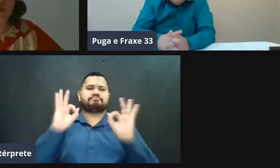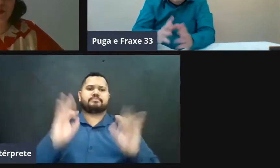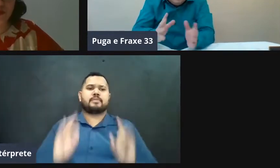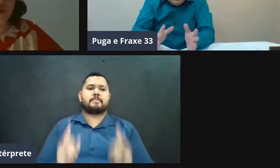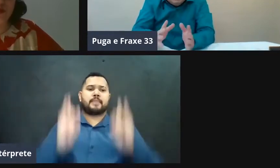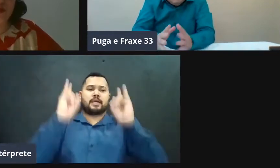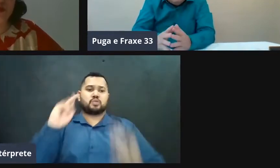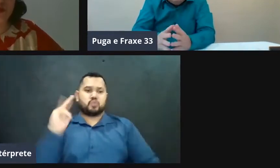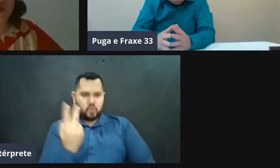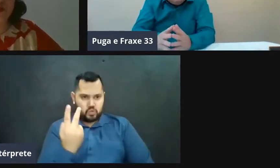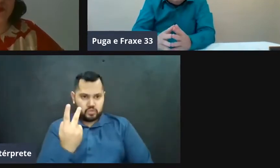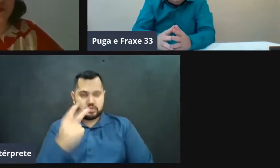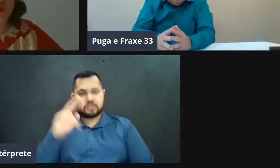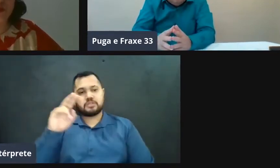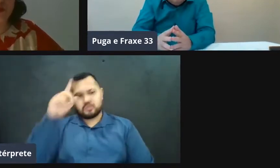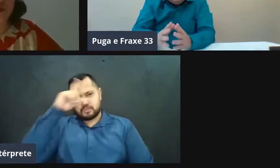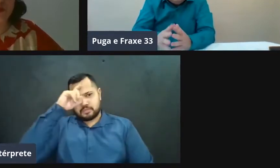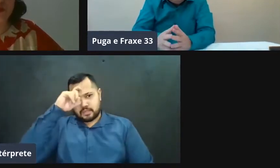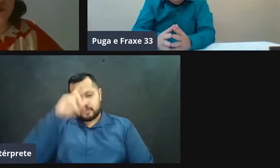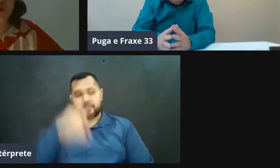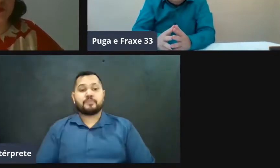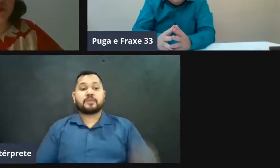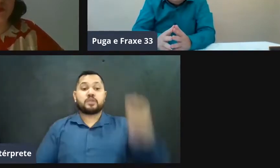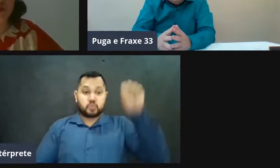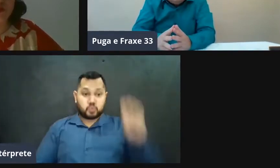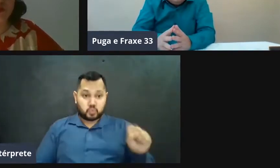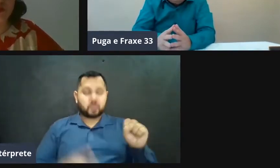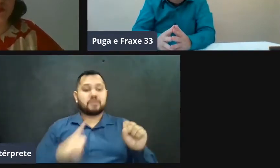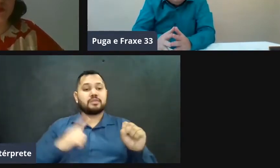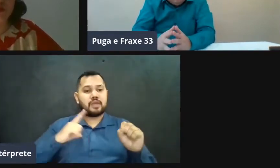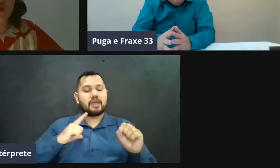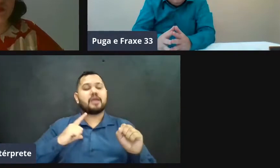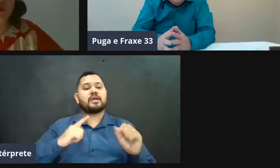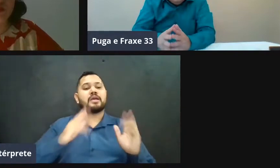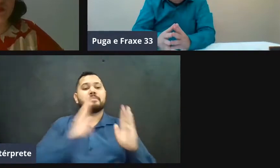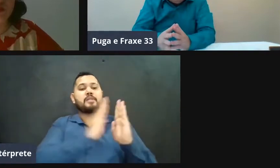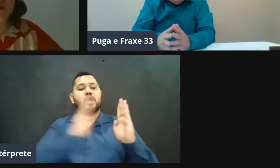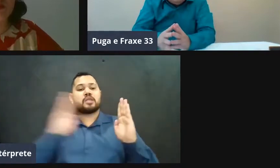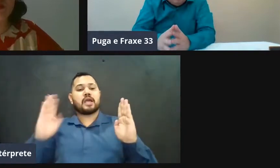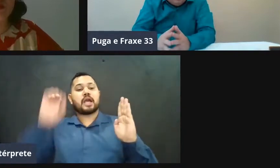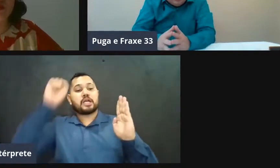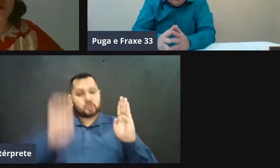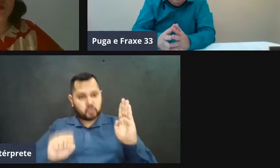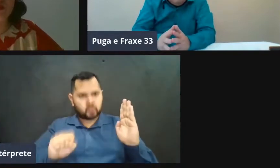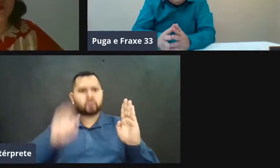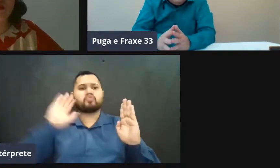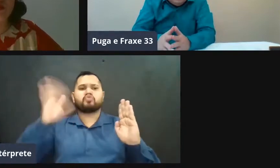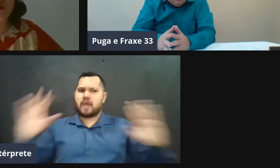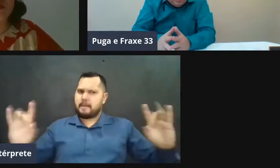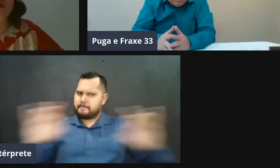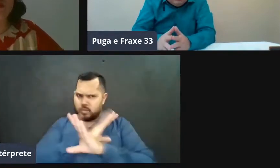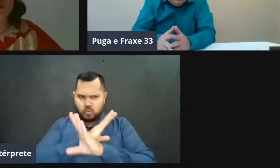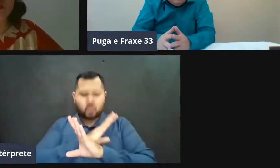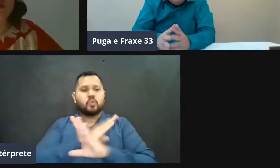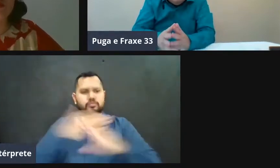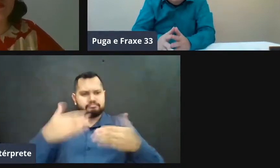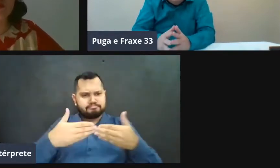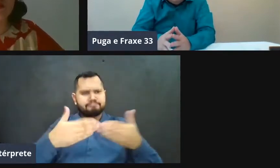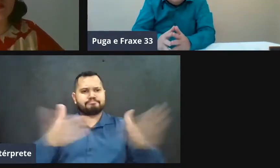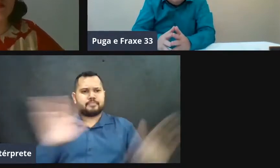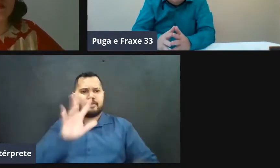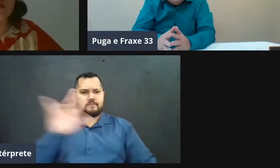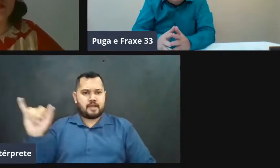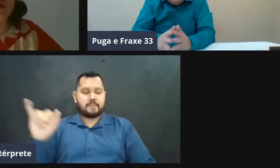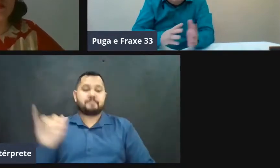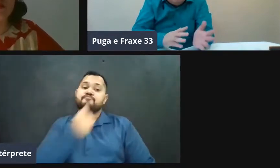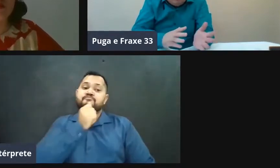oportuno. Na área do setor sul, nós temos a Biblioteca Setorial Sul. Ela já está pronta também para ser inaugurada. Não